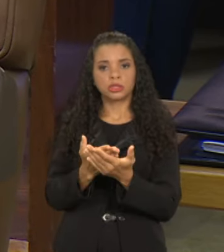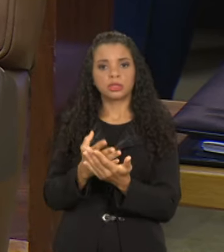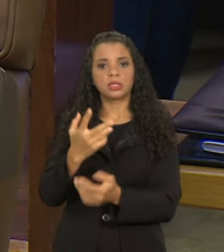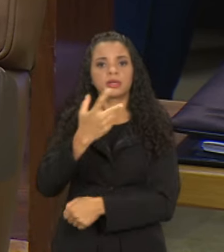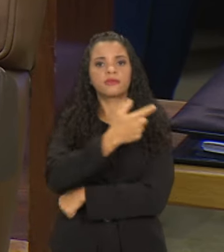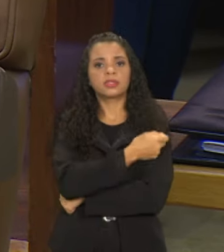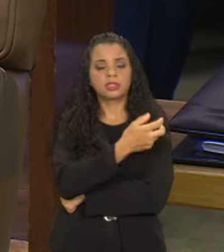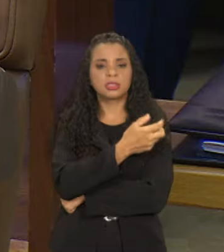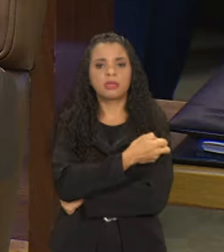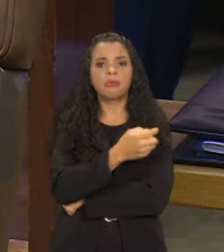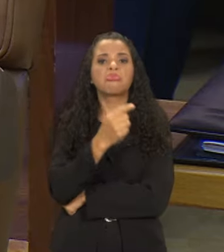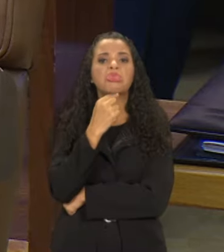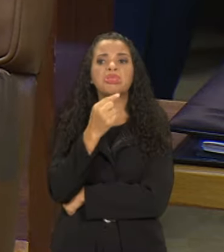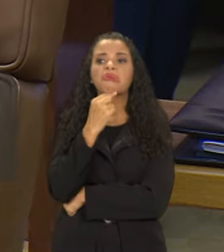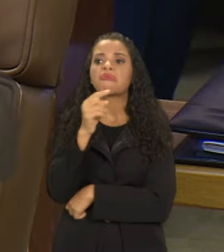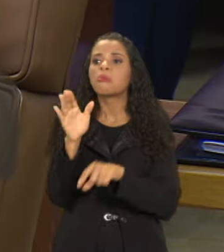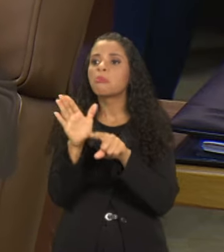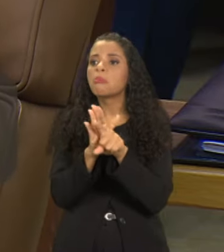vacina